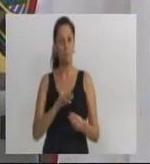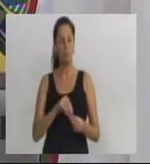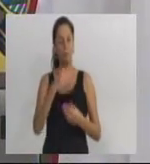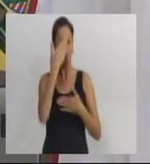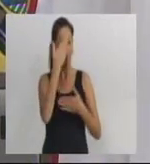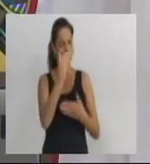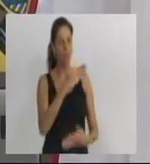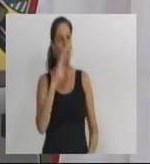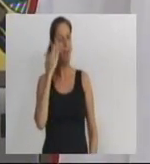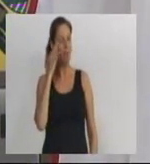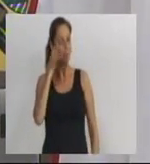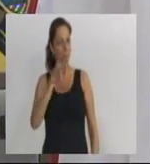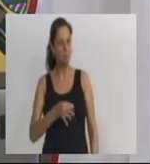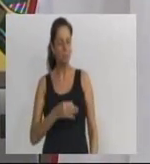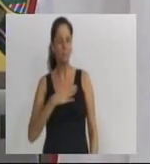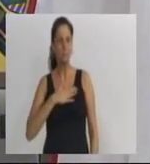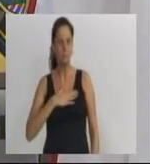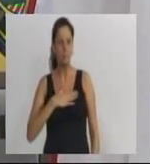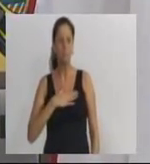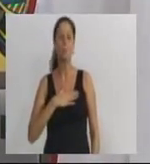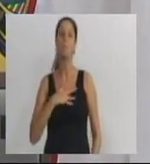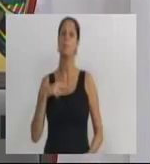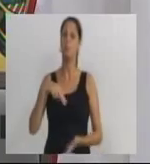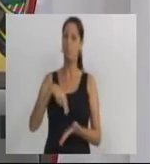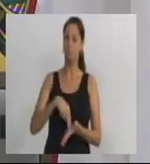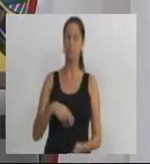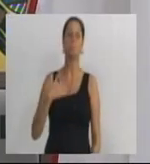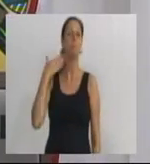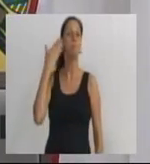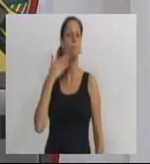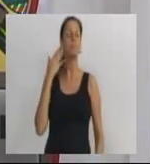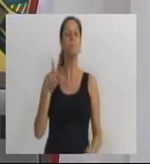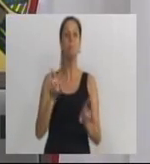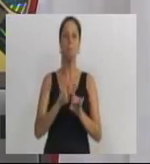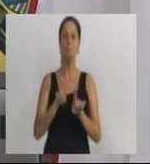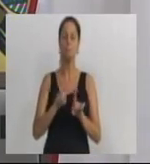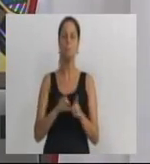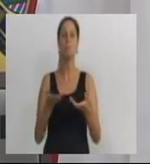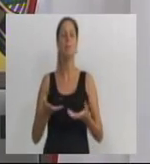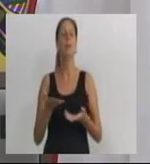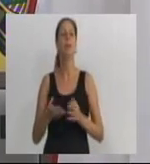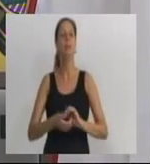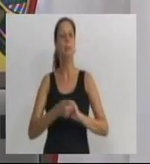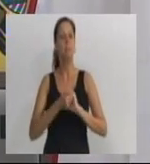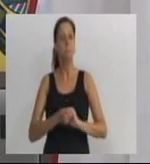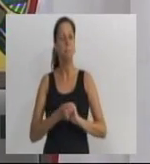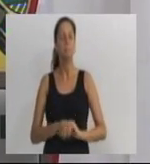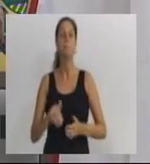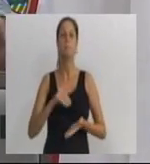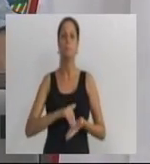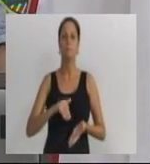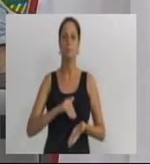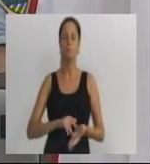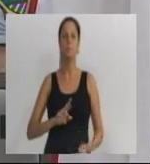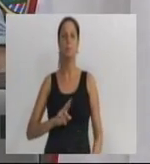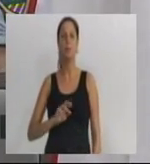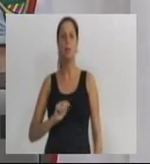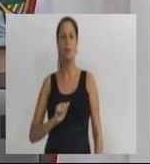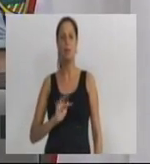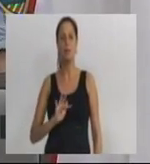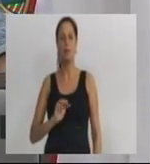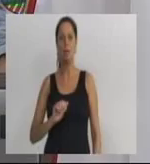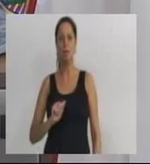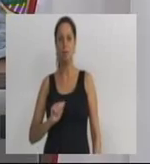presidente. Queria também aqui, sou obrigado, alto dessa tribuna, fazer o reconhecimento ao secretário Rafael Jensen, vereador Jefferson Forest. É